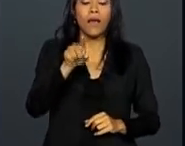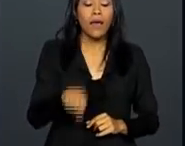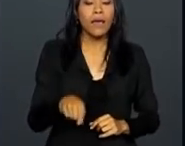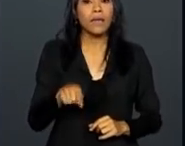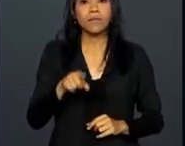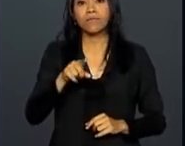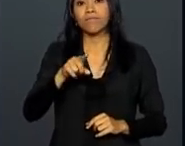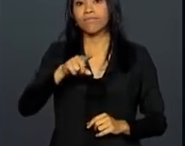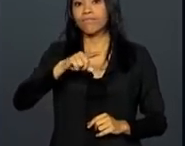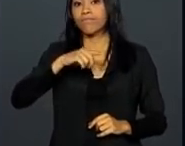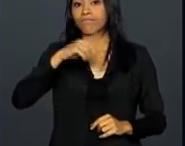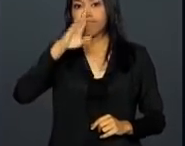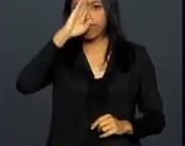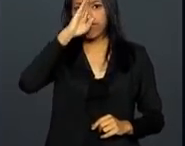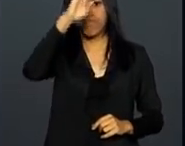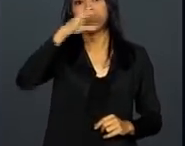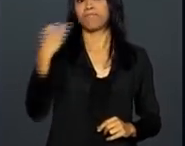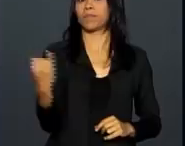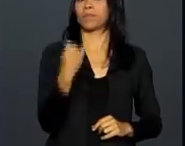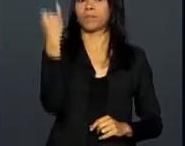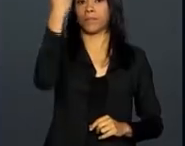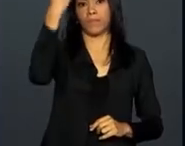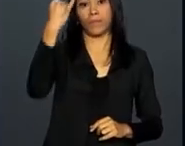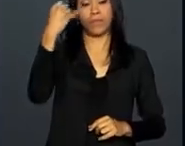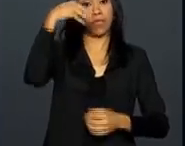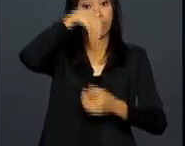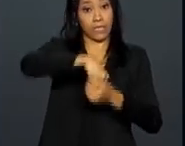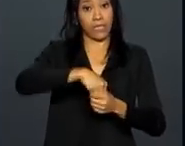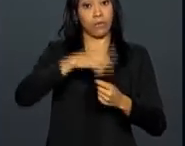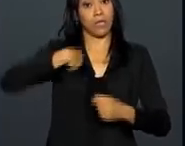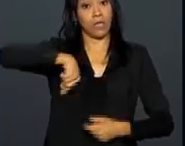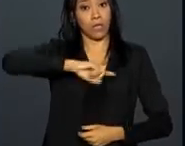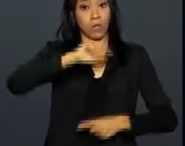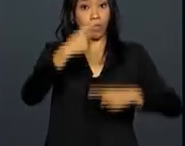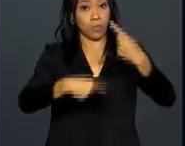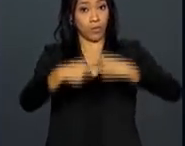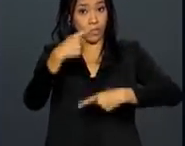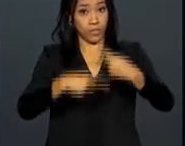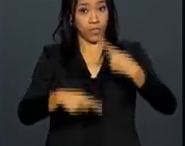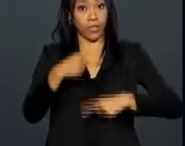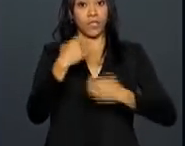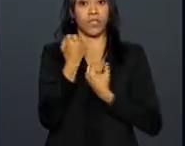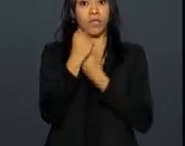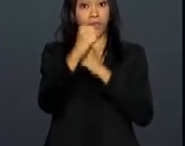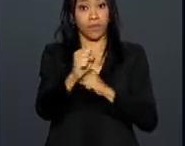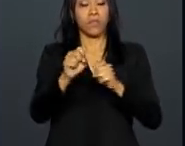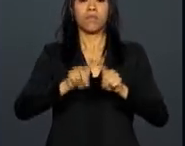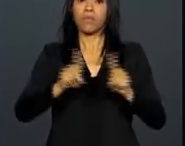não apenas em nossa política de defesa, mas em nossa